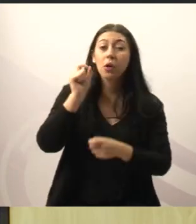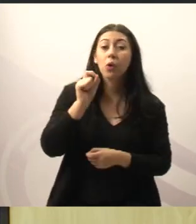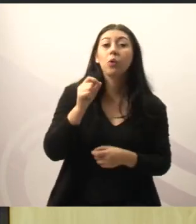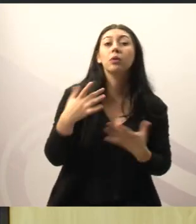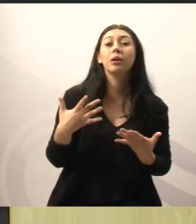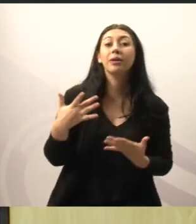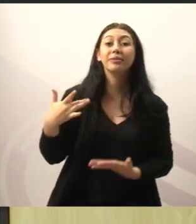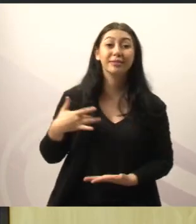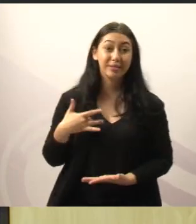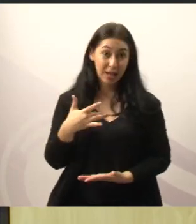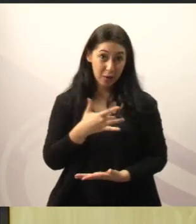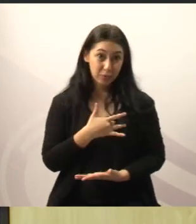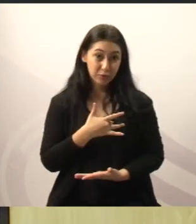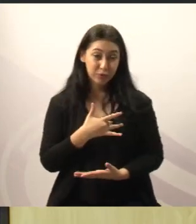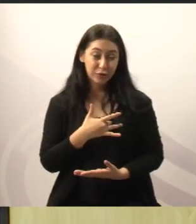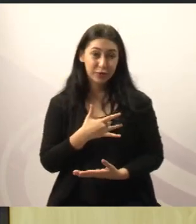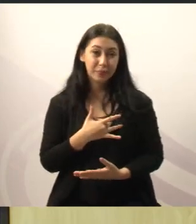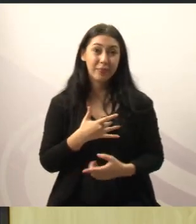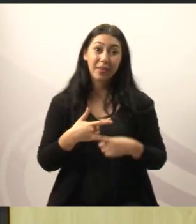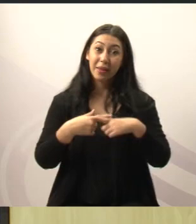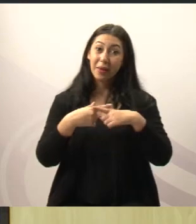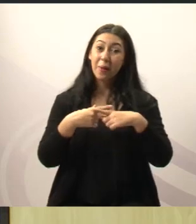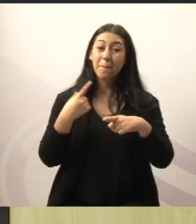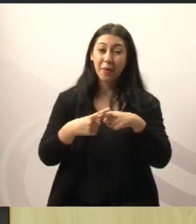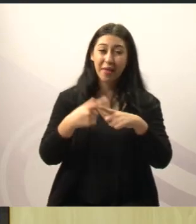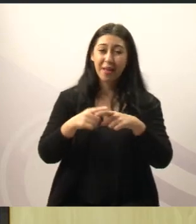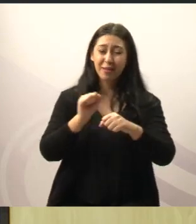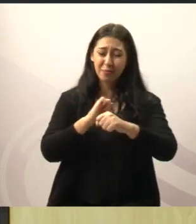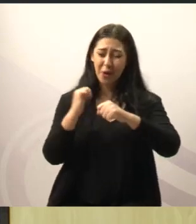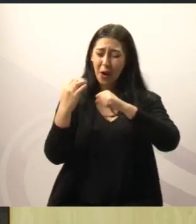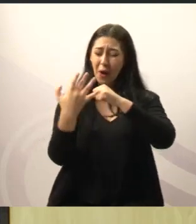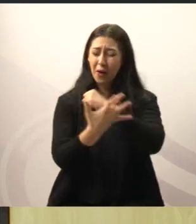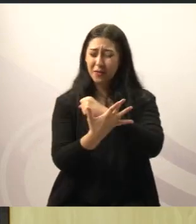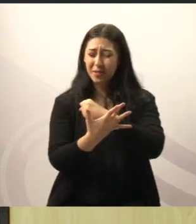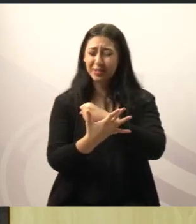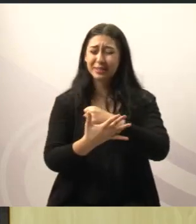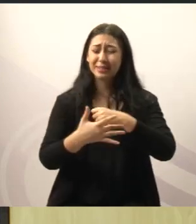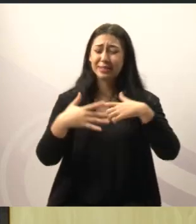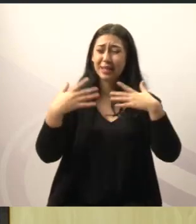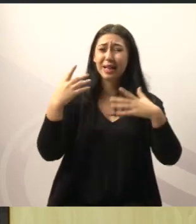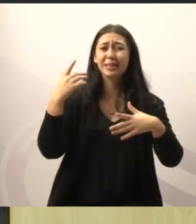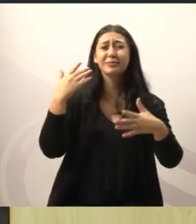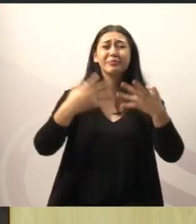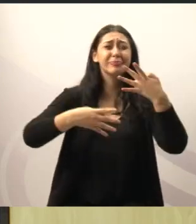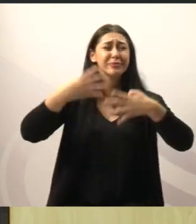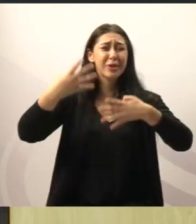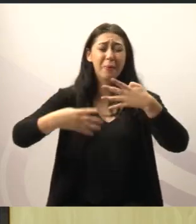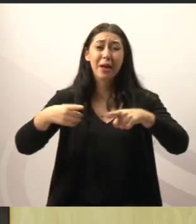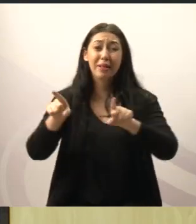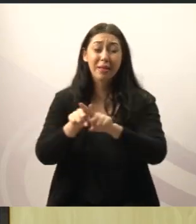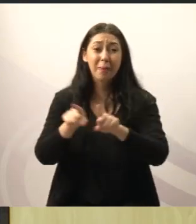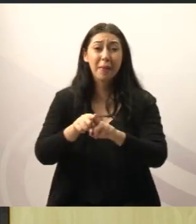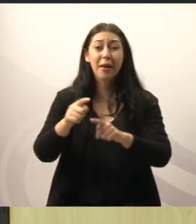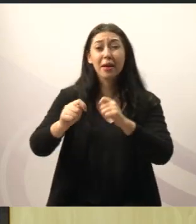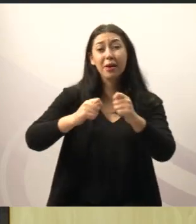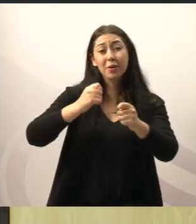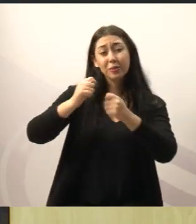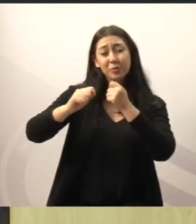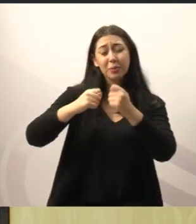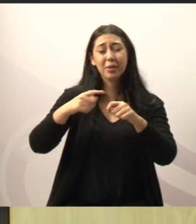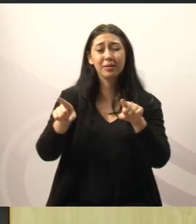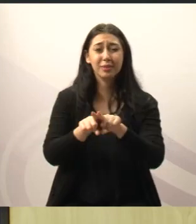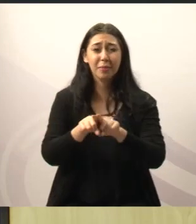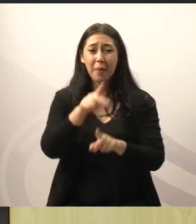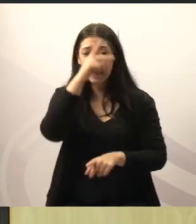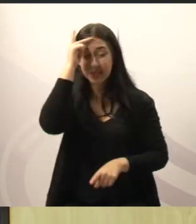danos na pandemia Covid-19 afetam também o desenvolvimento econômico, em especial os